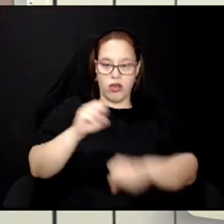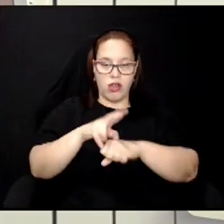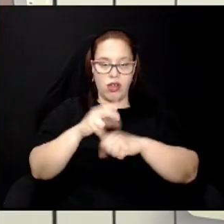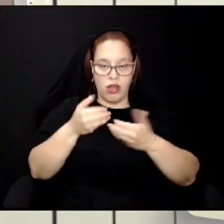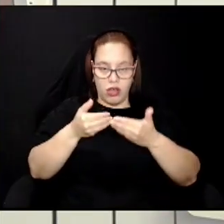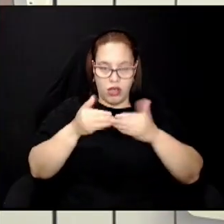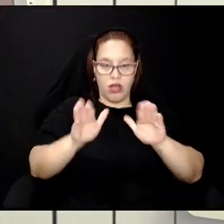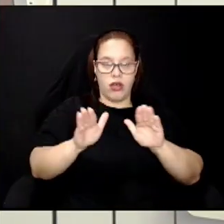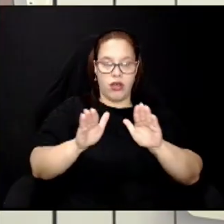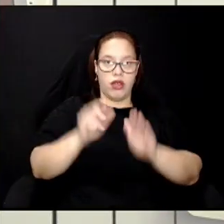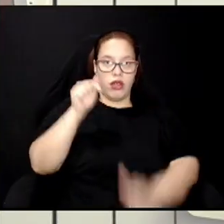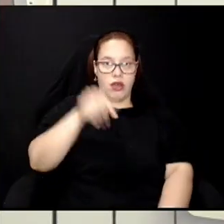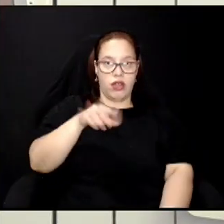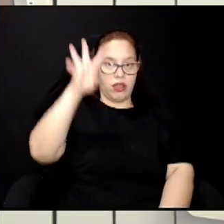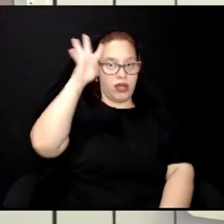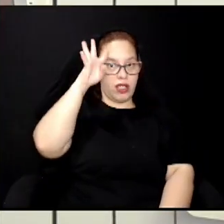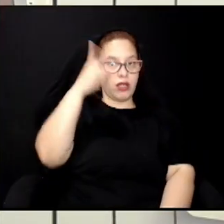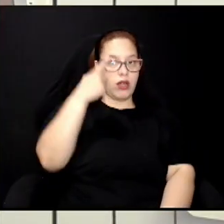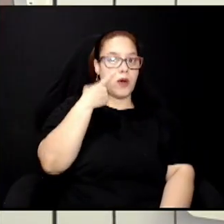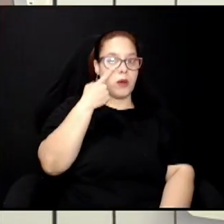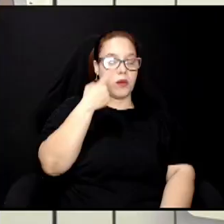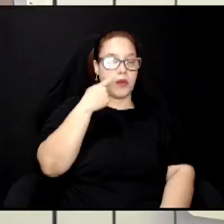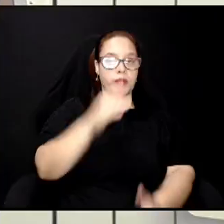para esta quarta-feira. Confira.